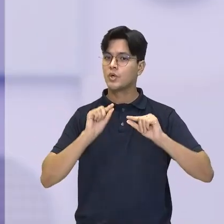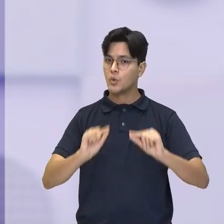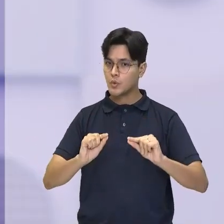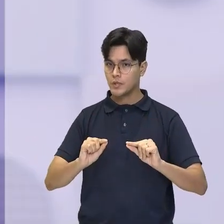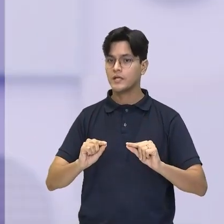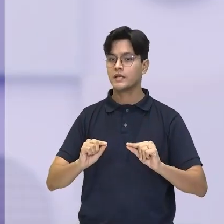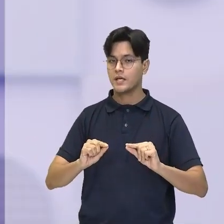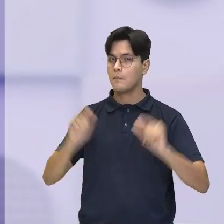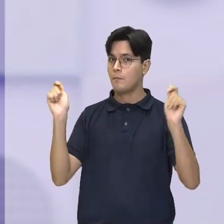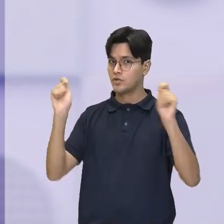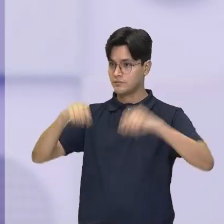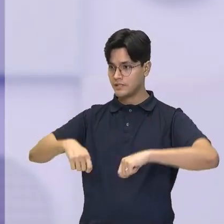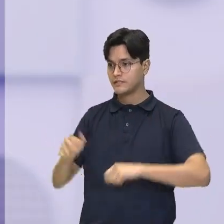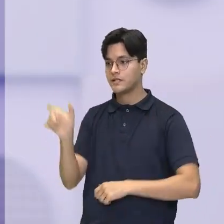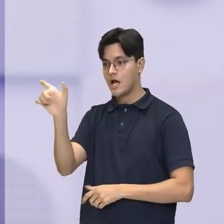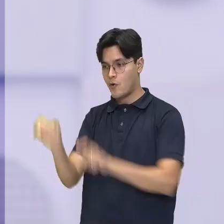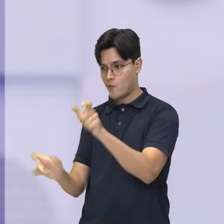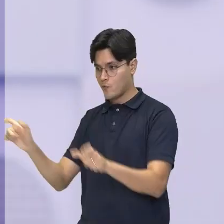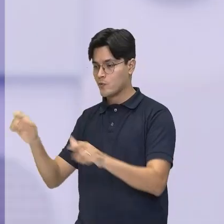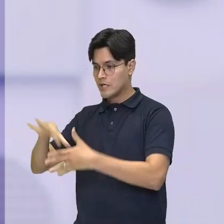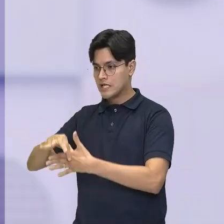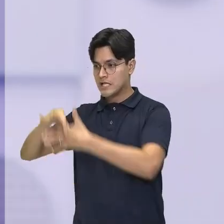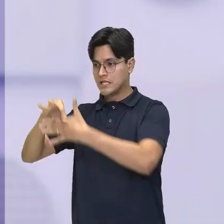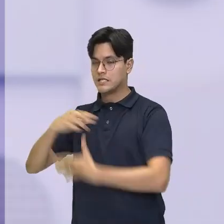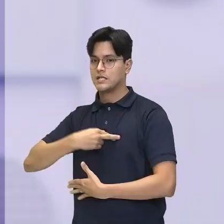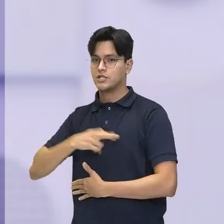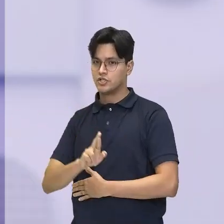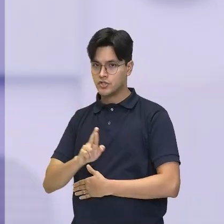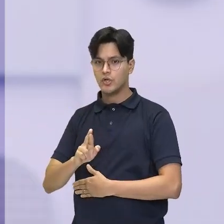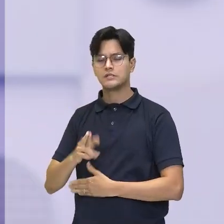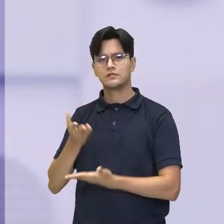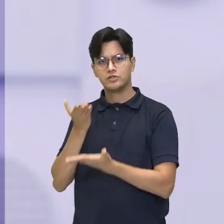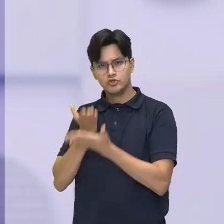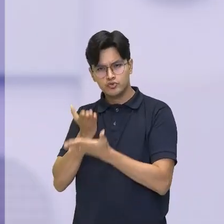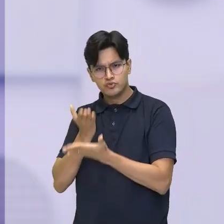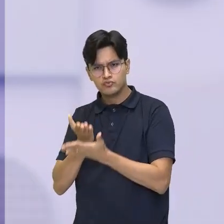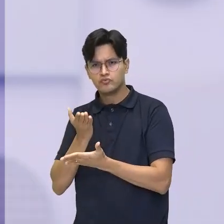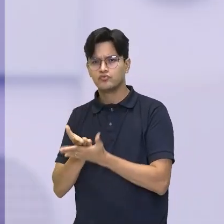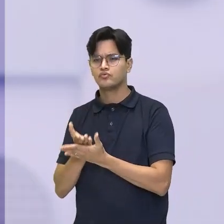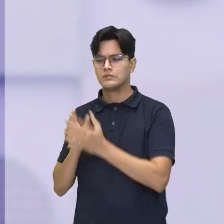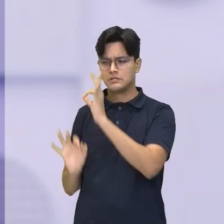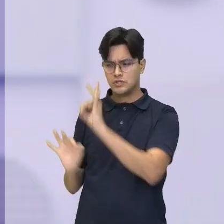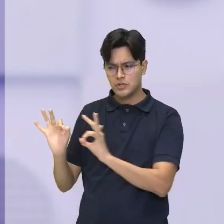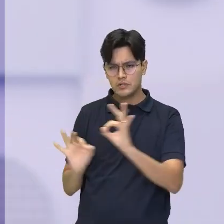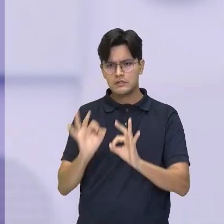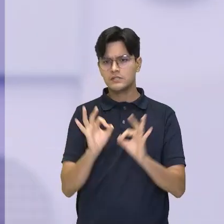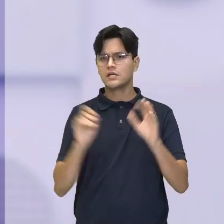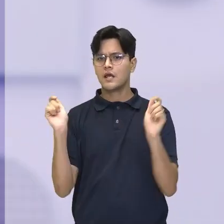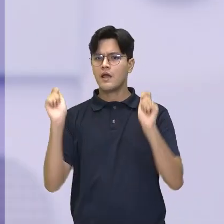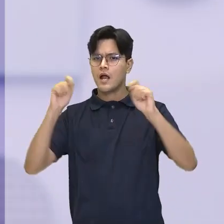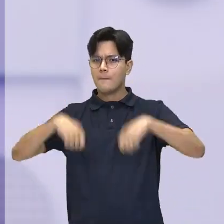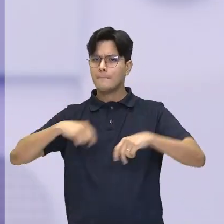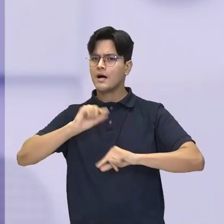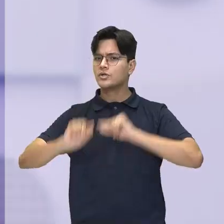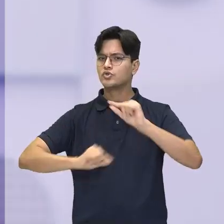estudem, se preparem, estejam preparados e aptos a responder aos